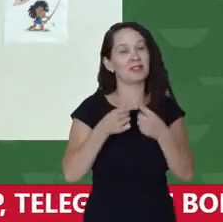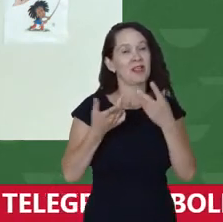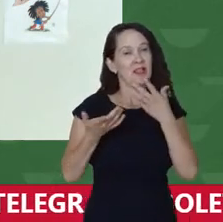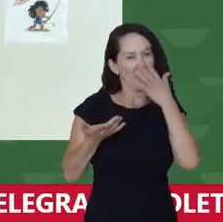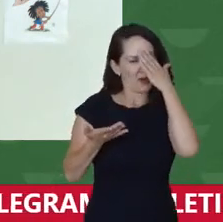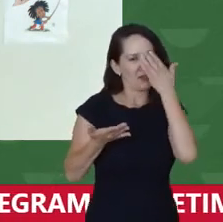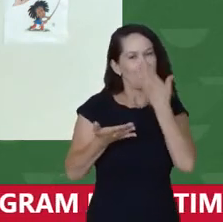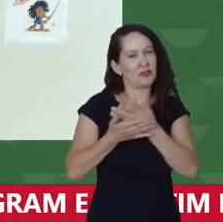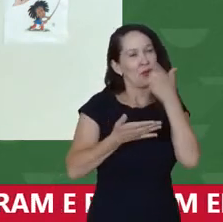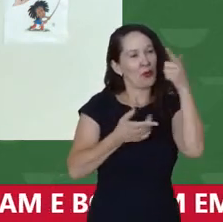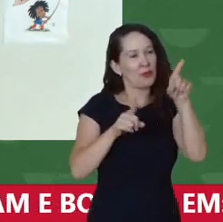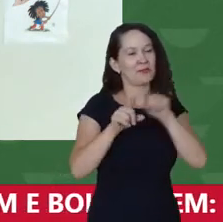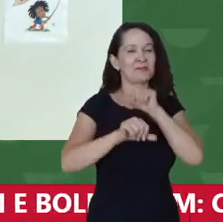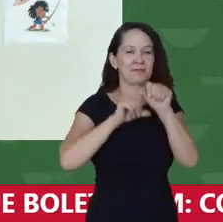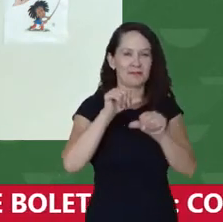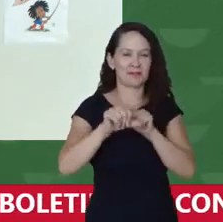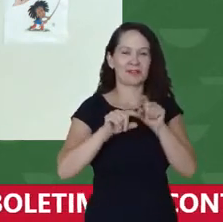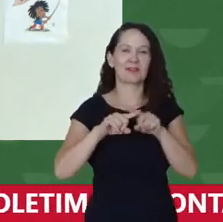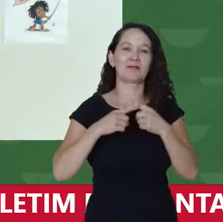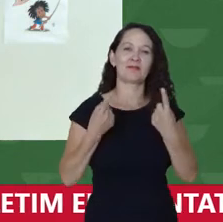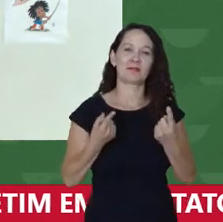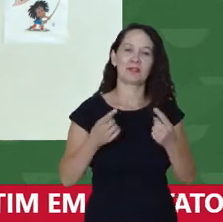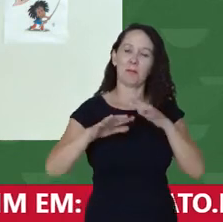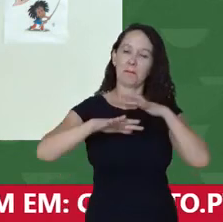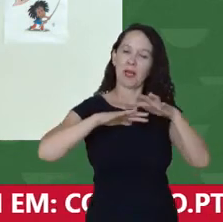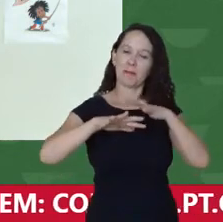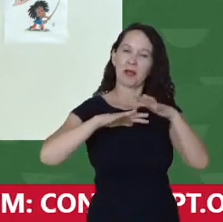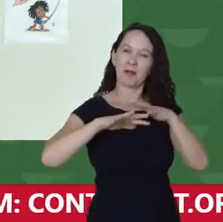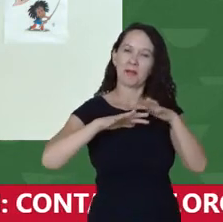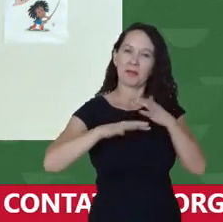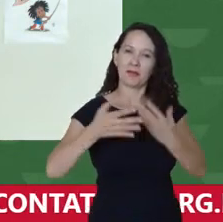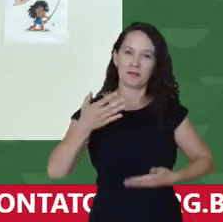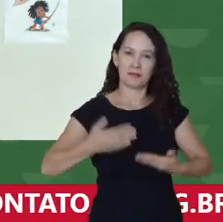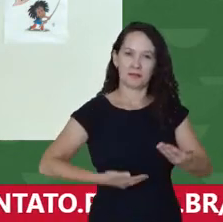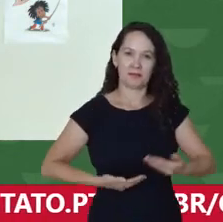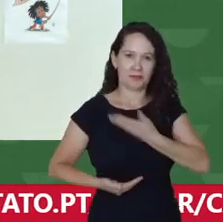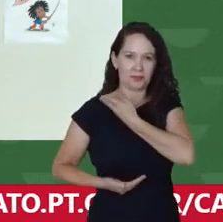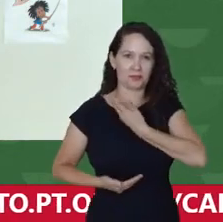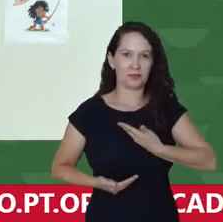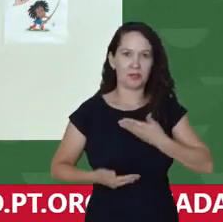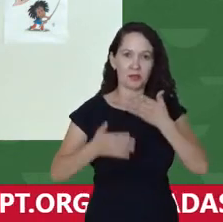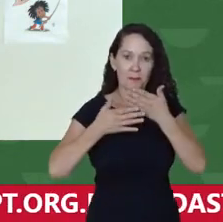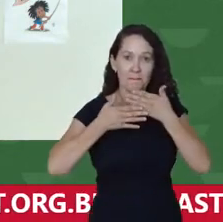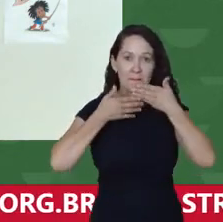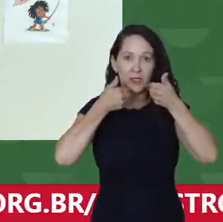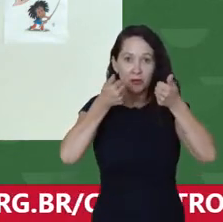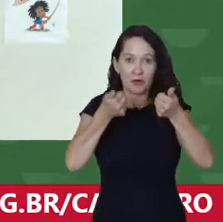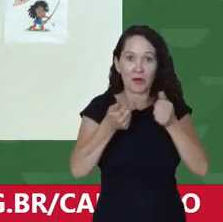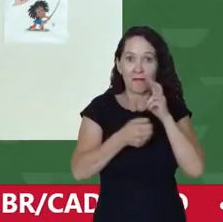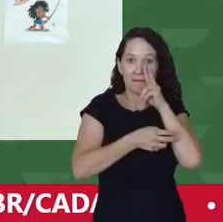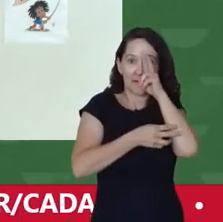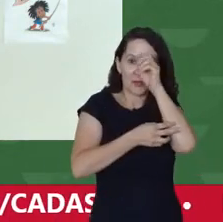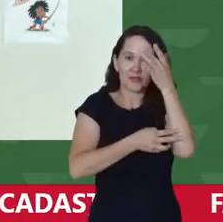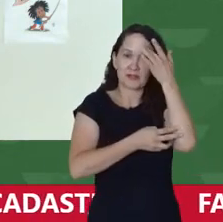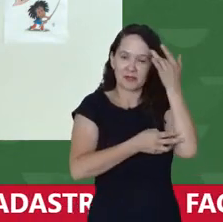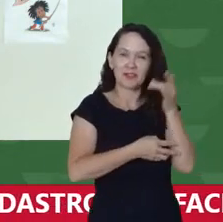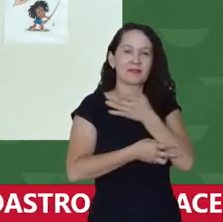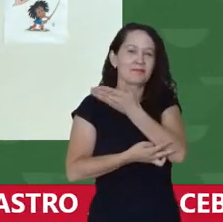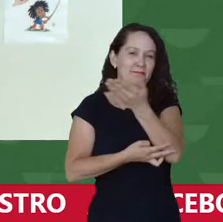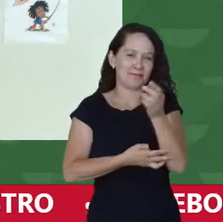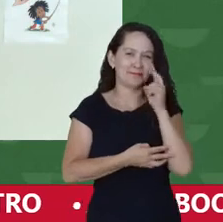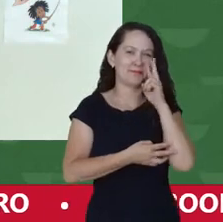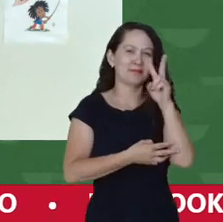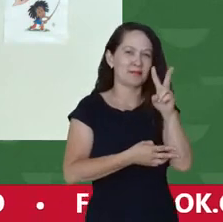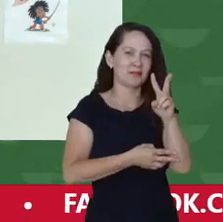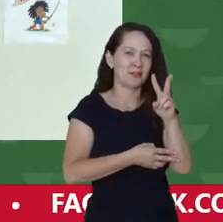Provavelmente farão outras. Mas a mobilização dos servidores se intensificou muito. Amanhã vocês vão ver que